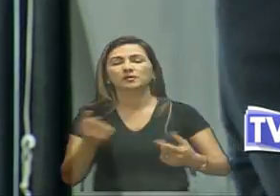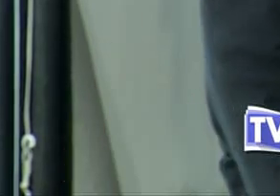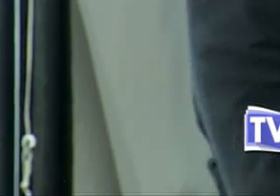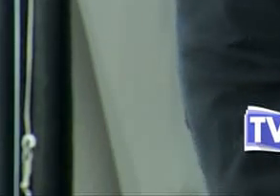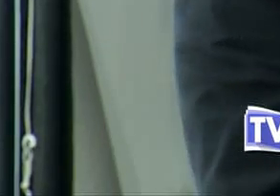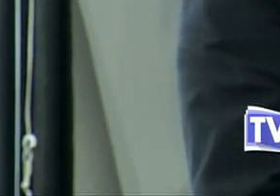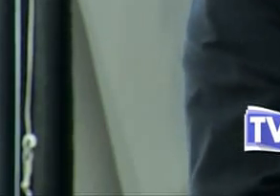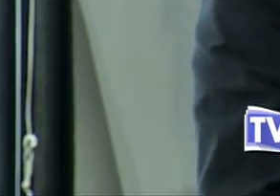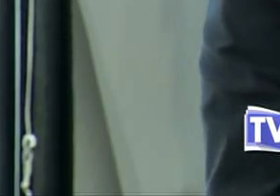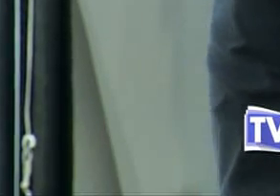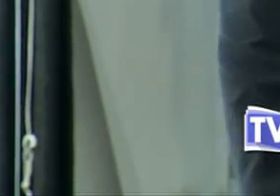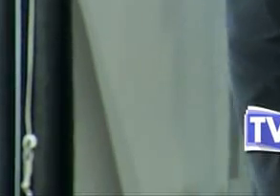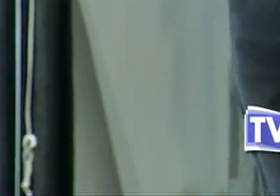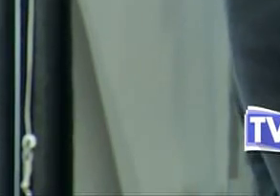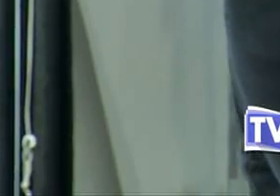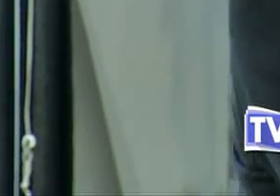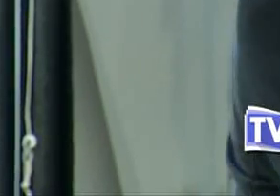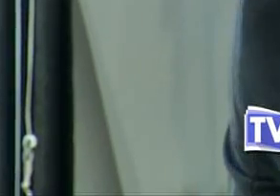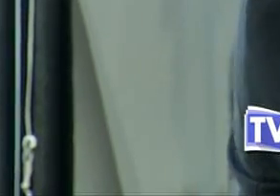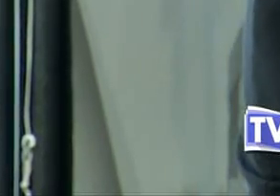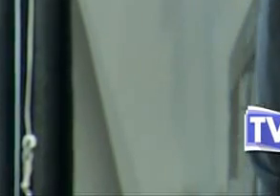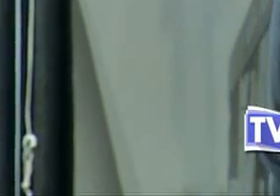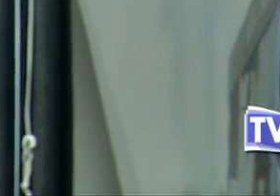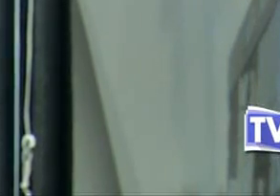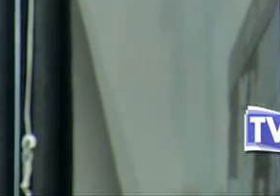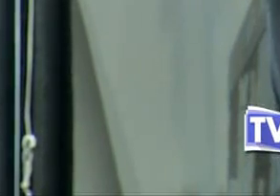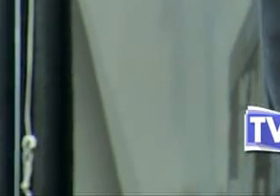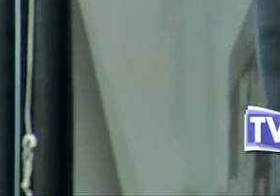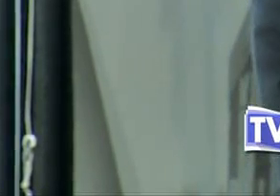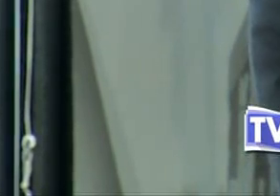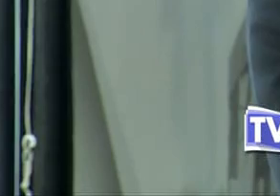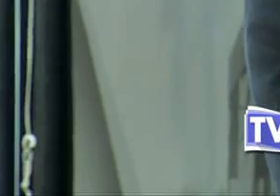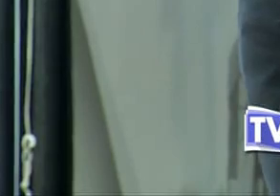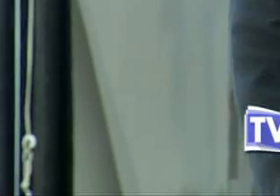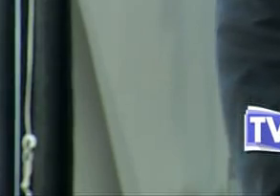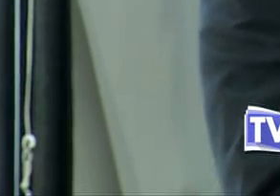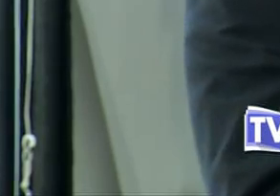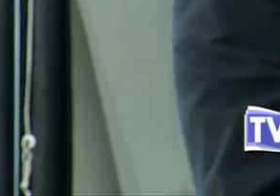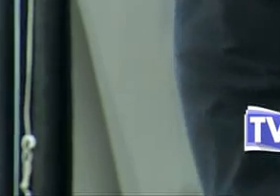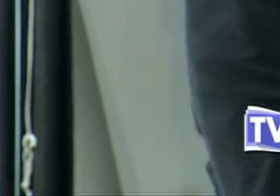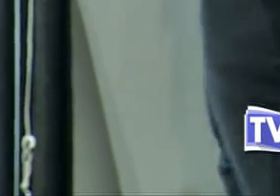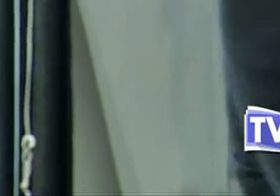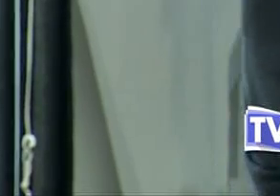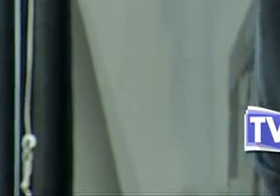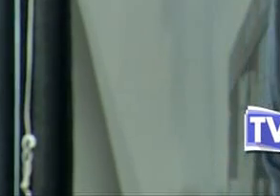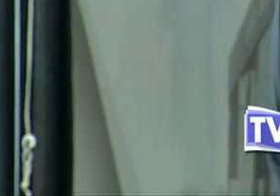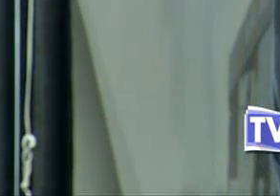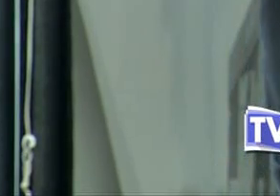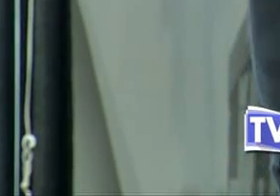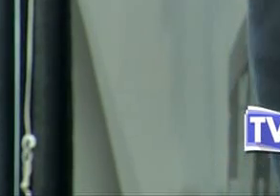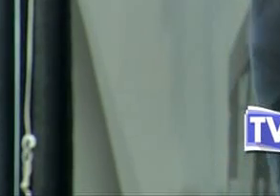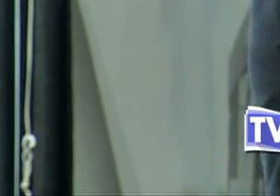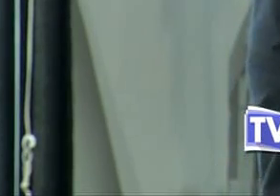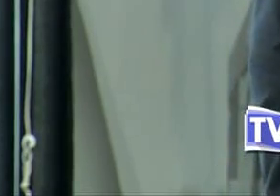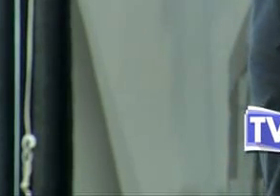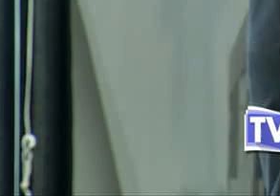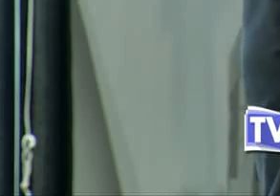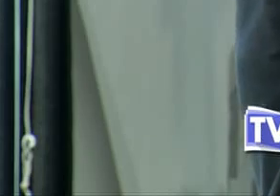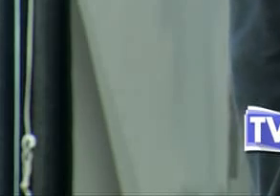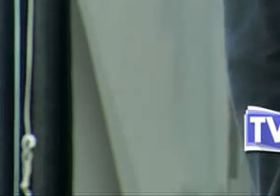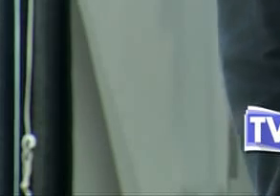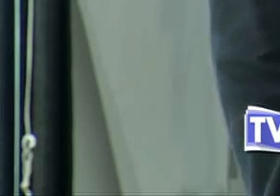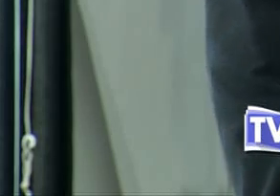física. Enfim, chamar a atenção que, depois do professor, que é o profissional que forma todos os